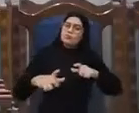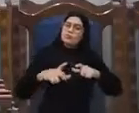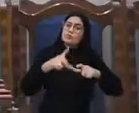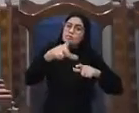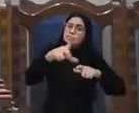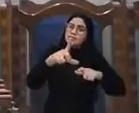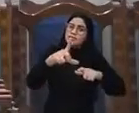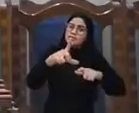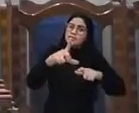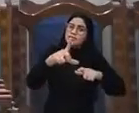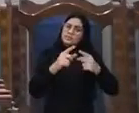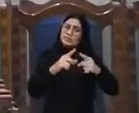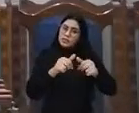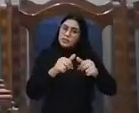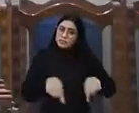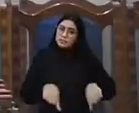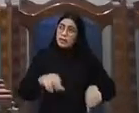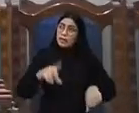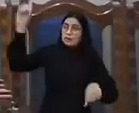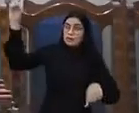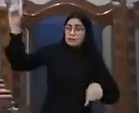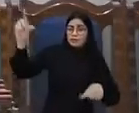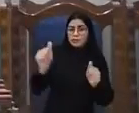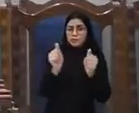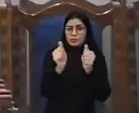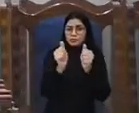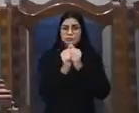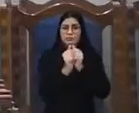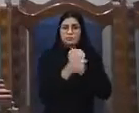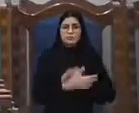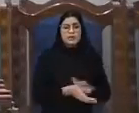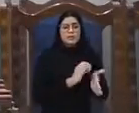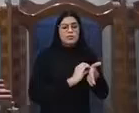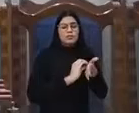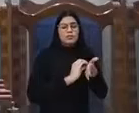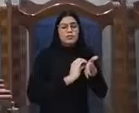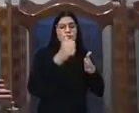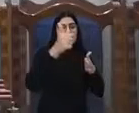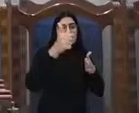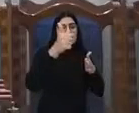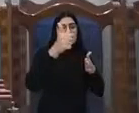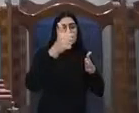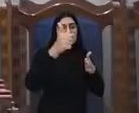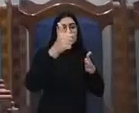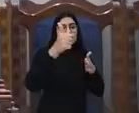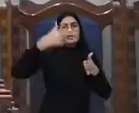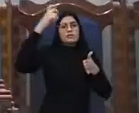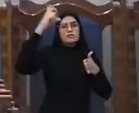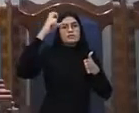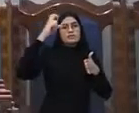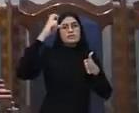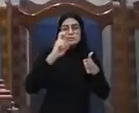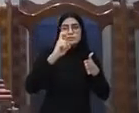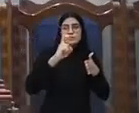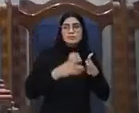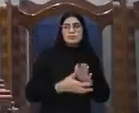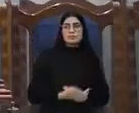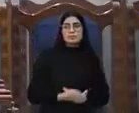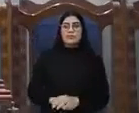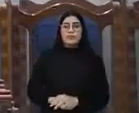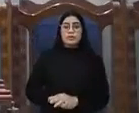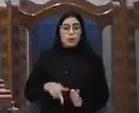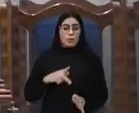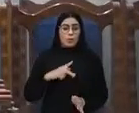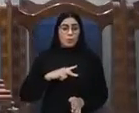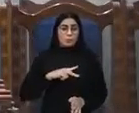aí presente. Glória a Deus. Versículo 25, olha o apóstolo Paulo falando. Ele disse: olha, nem tão pouco esse Deus é